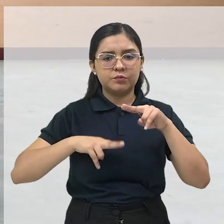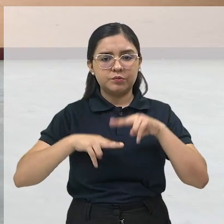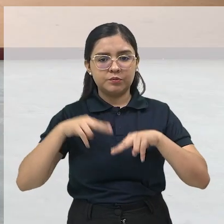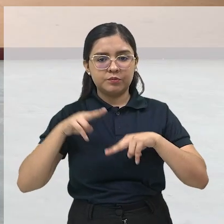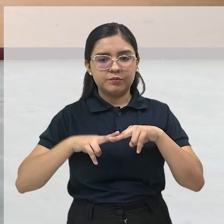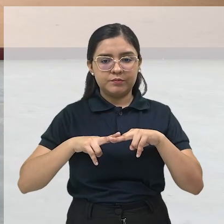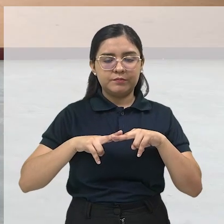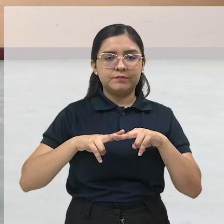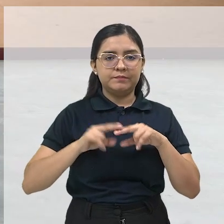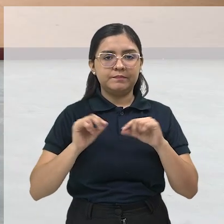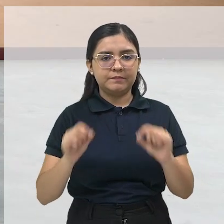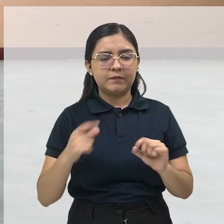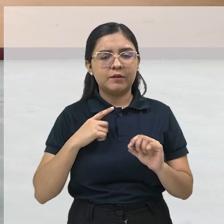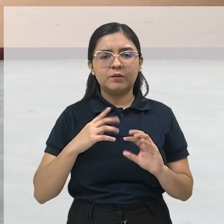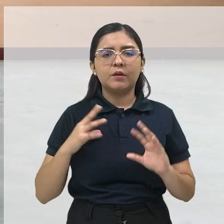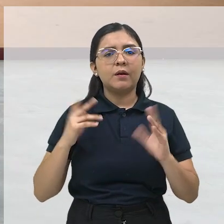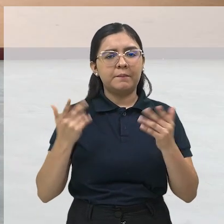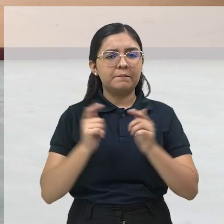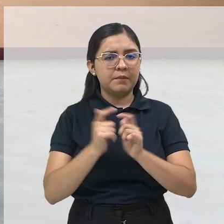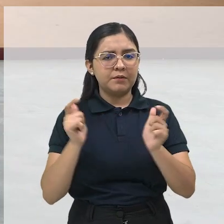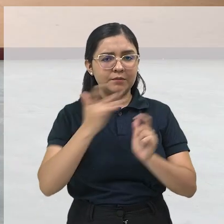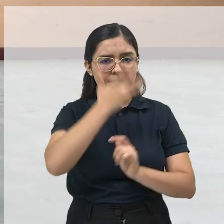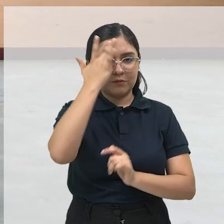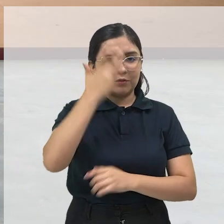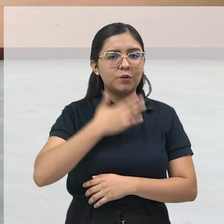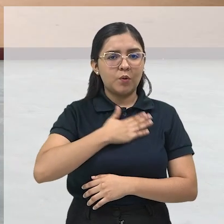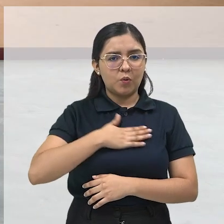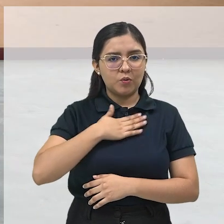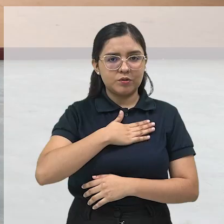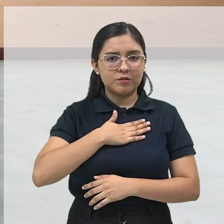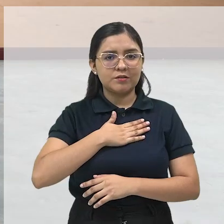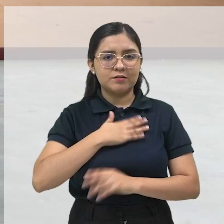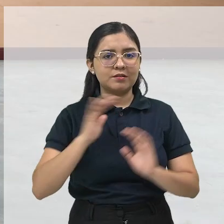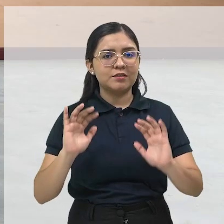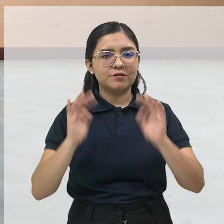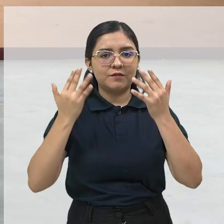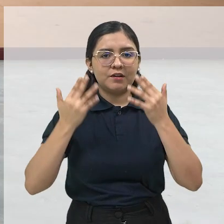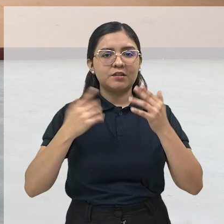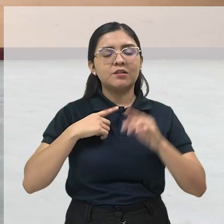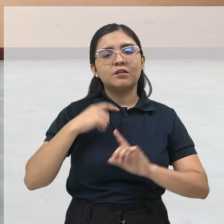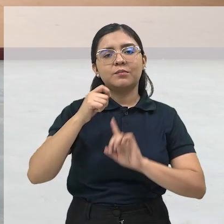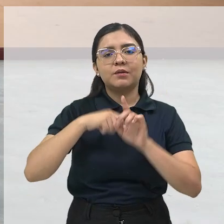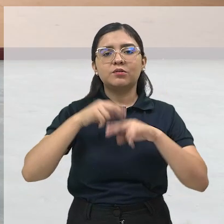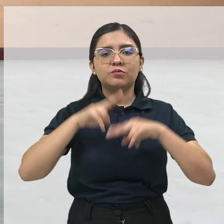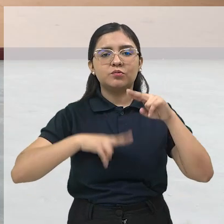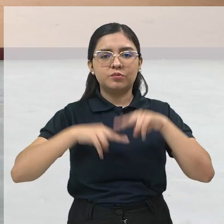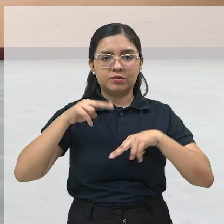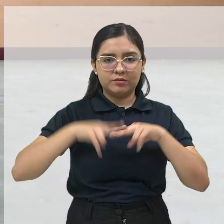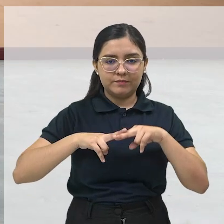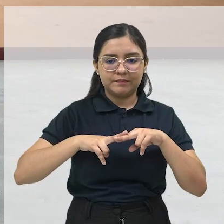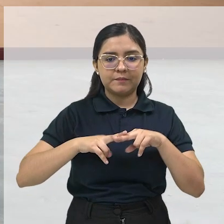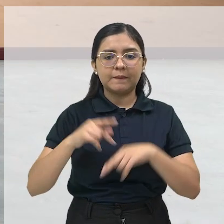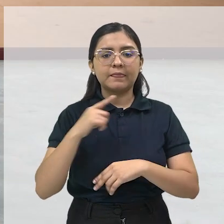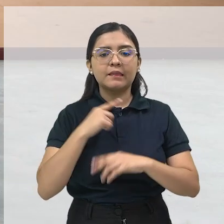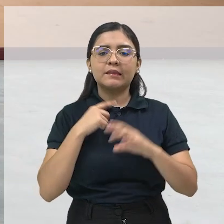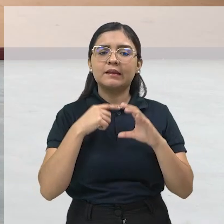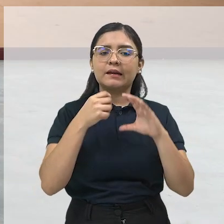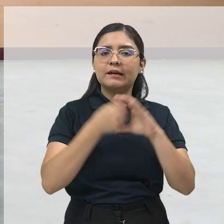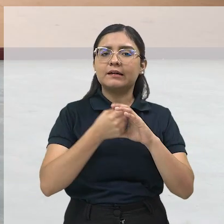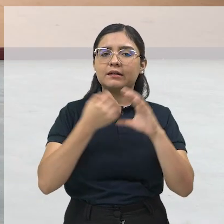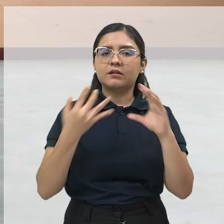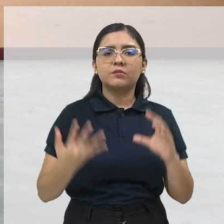achar um brasileiro que não gosta de uma festa junina. Nossa, como eu gosto das festas juninas. E elas têm, né, esse caráter